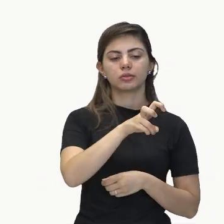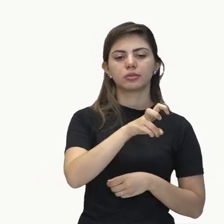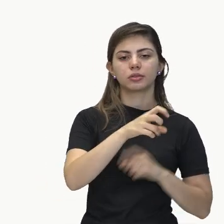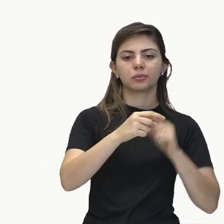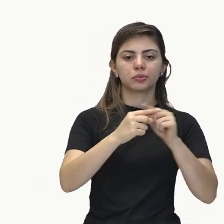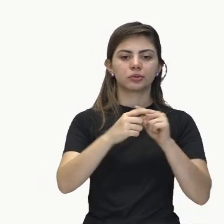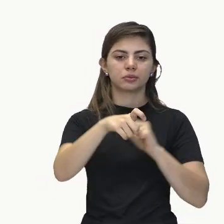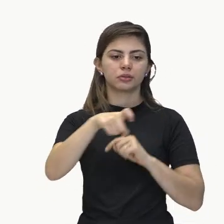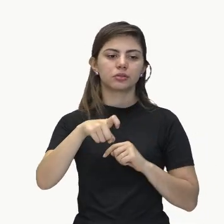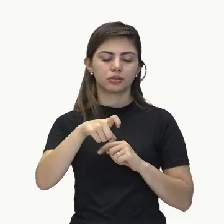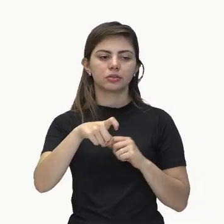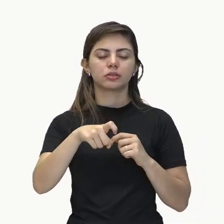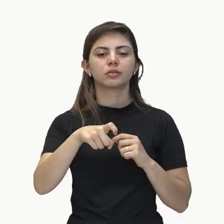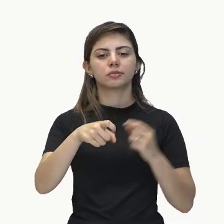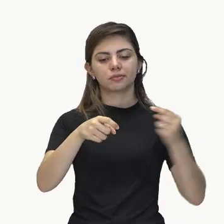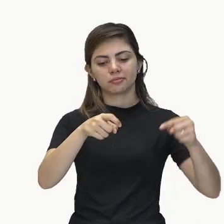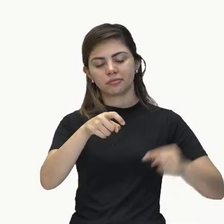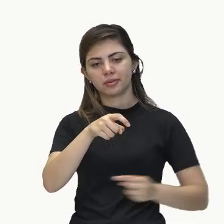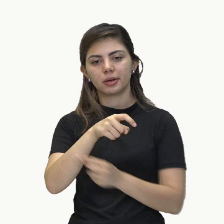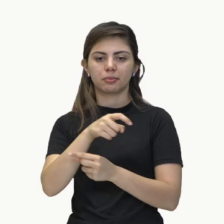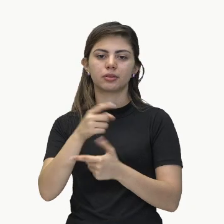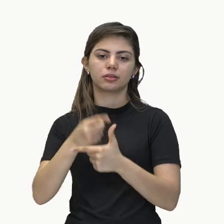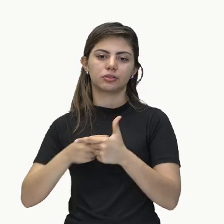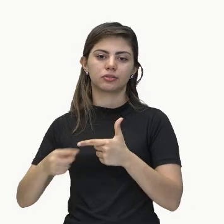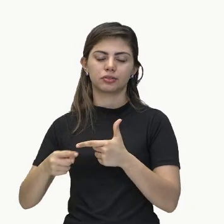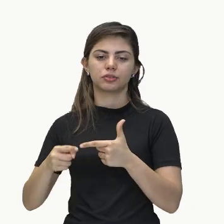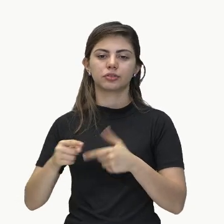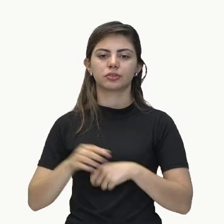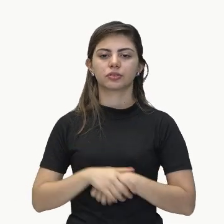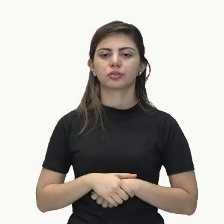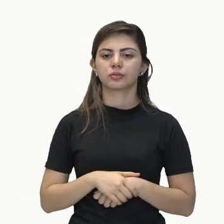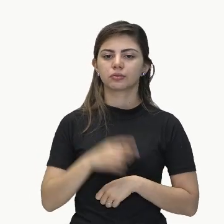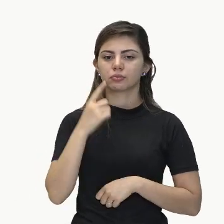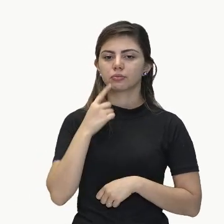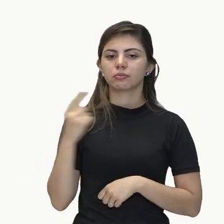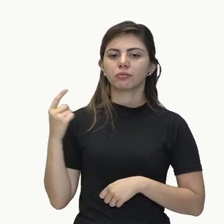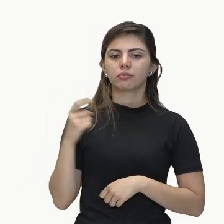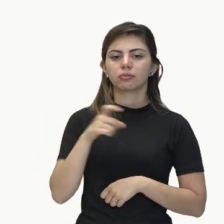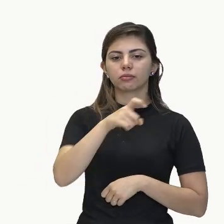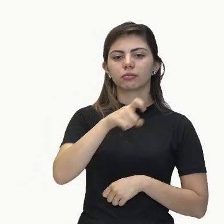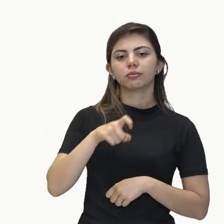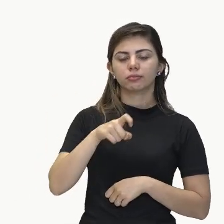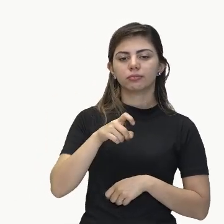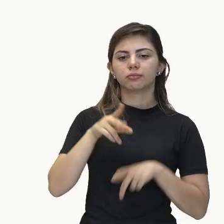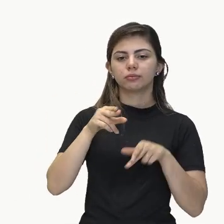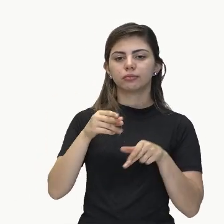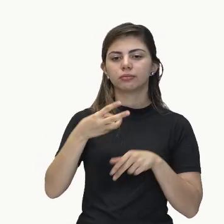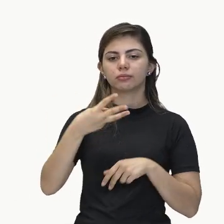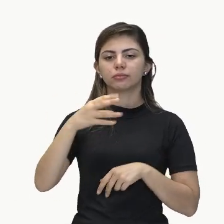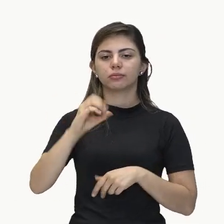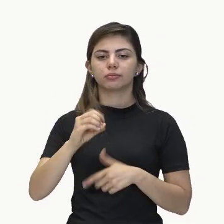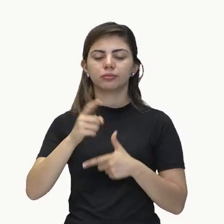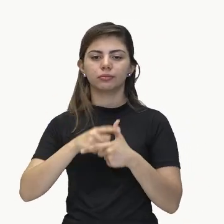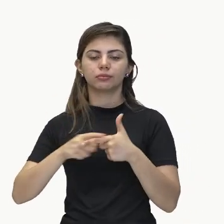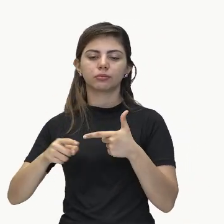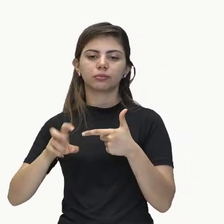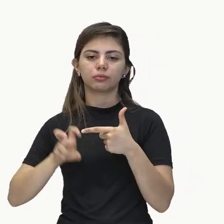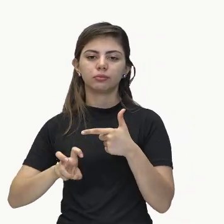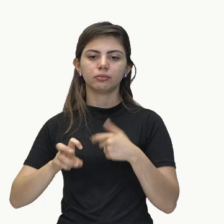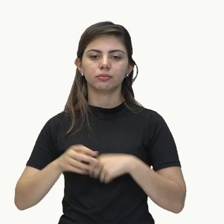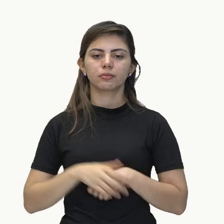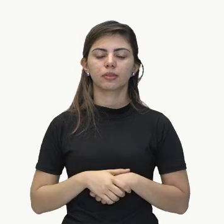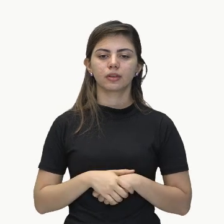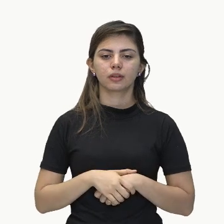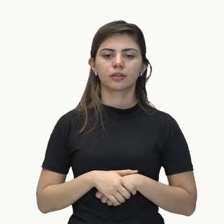eu preciso deixar meu x sozinho. Então, ele vai passar para o outro lado, ó, dividindo.